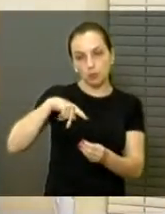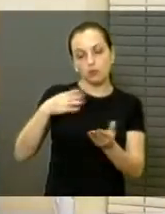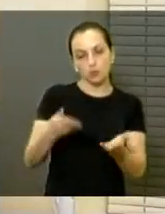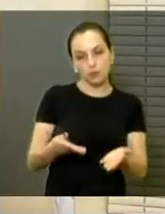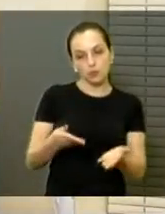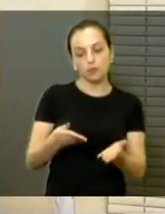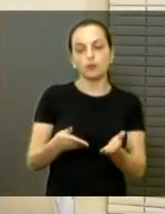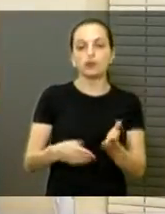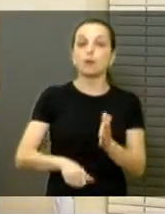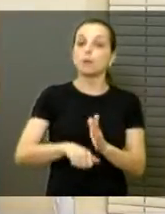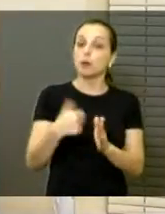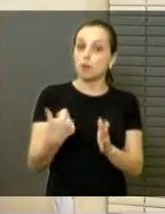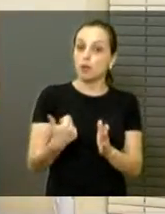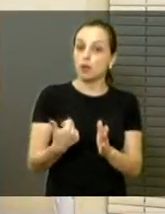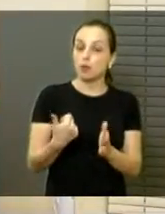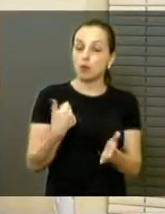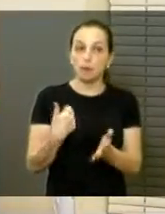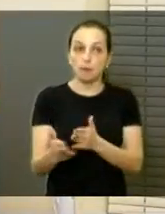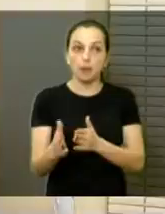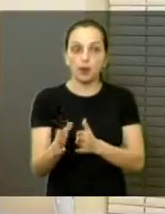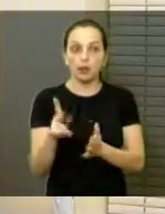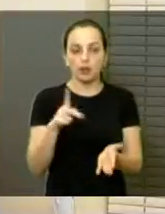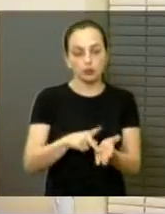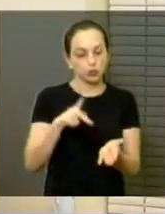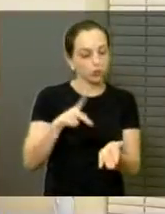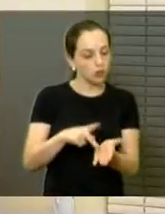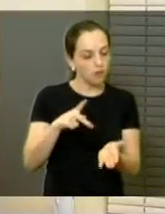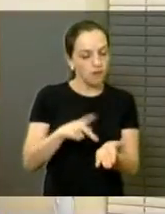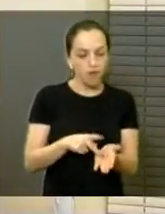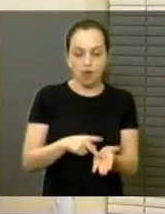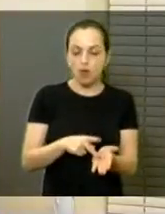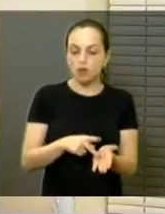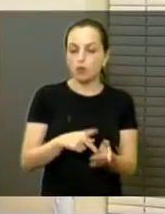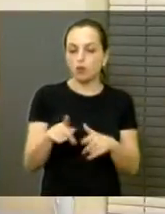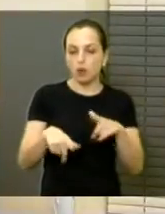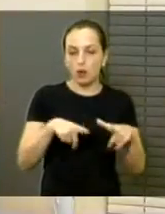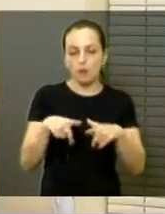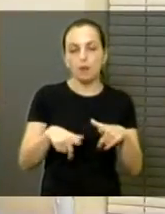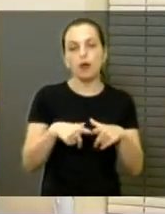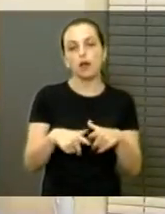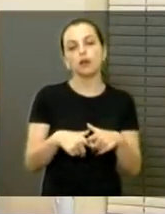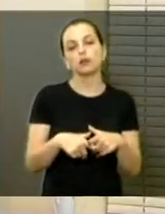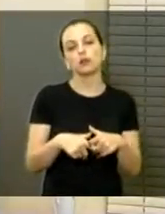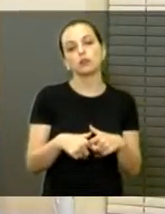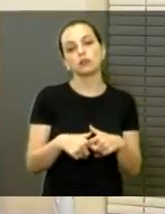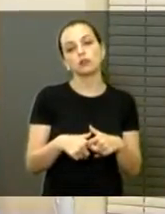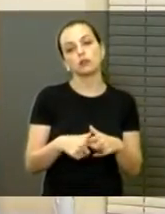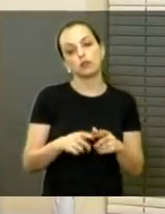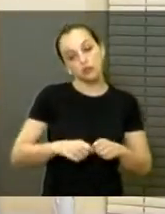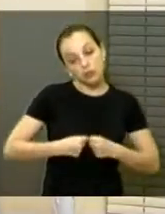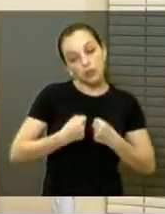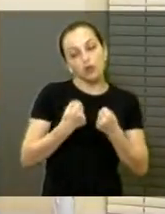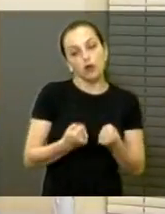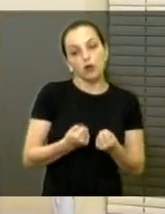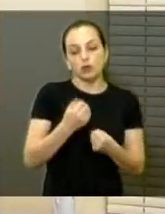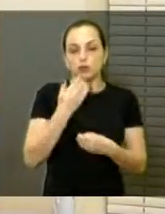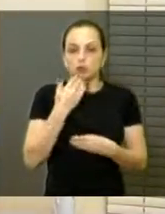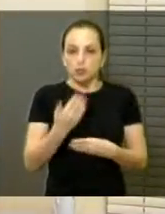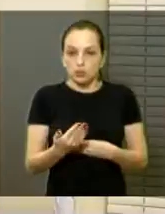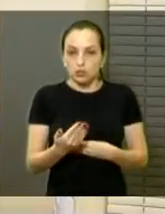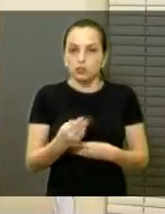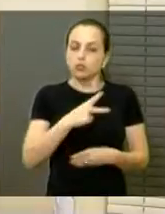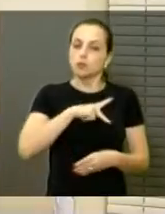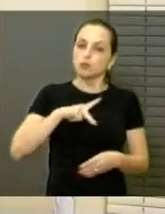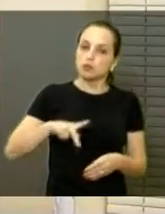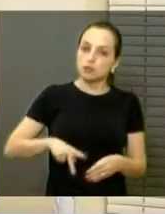Público. Primeiro, para não perder a legitimidade do trabalho que foi feito. Então, a gente reforça aqui ao presidente